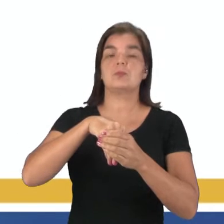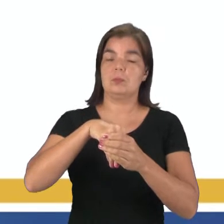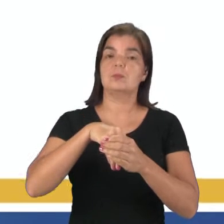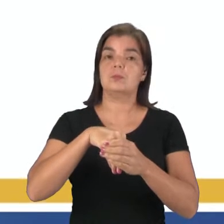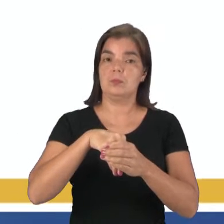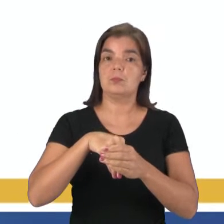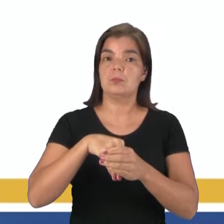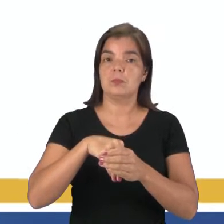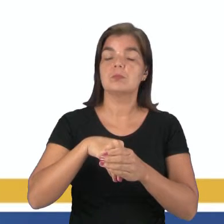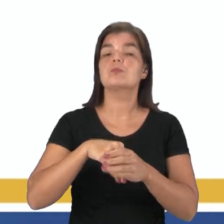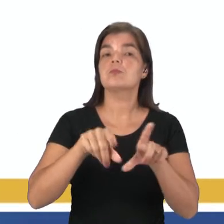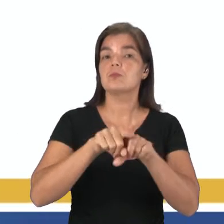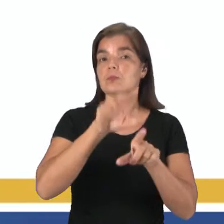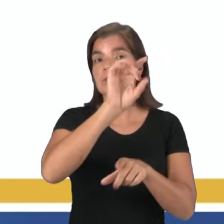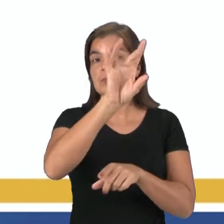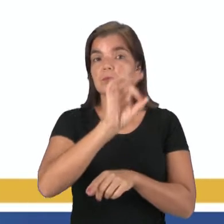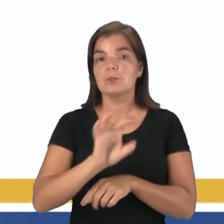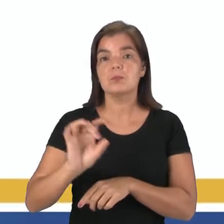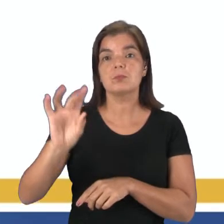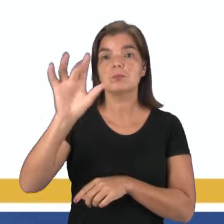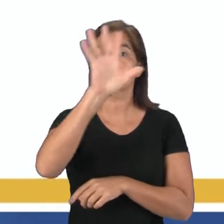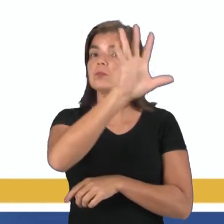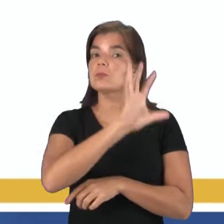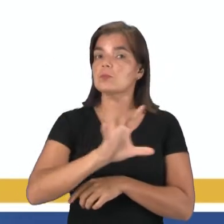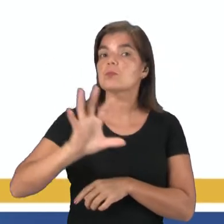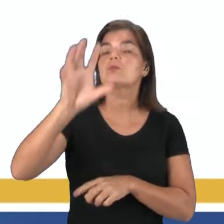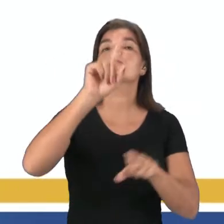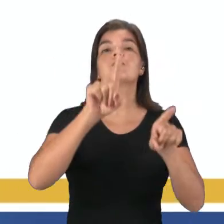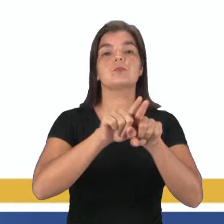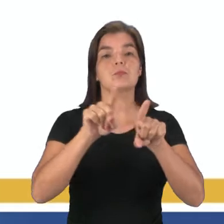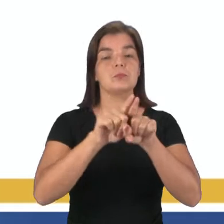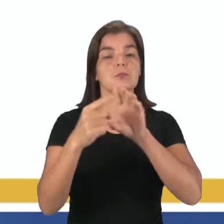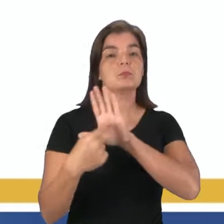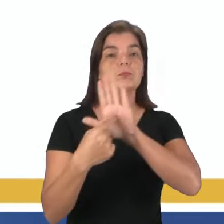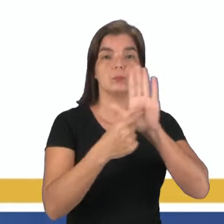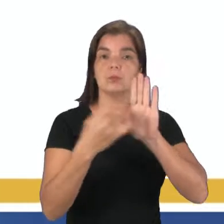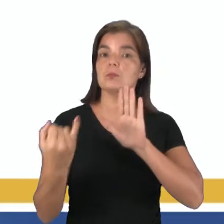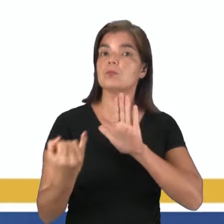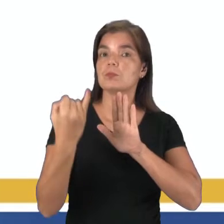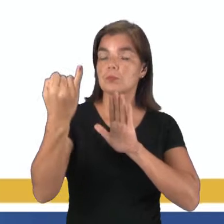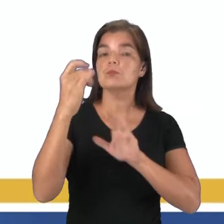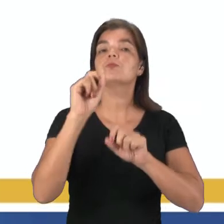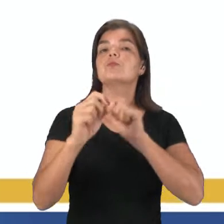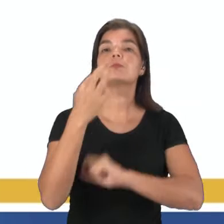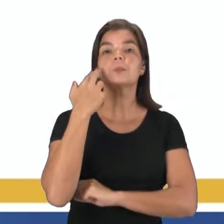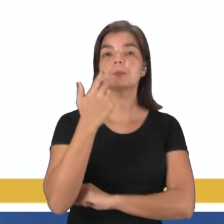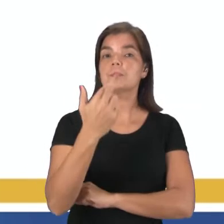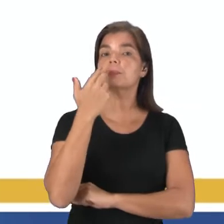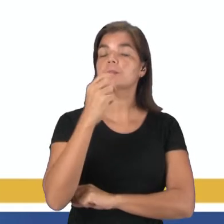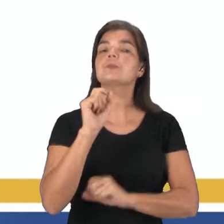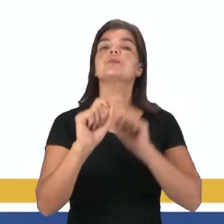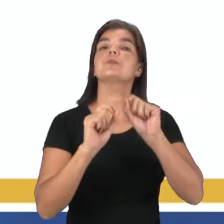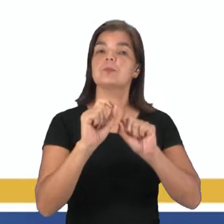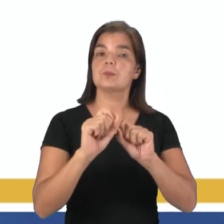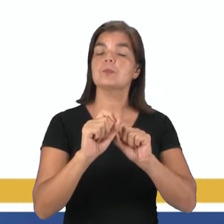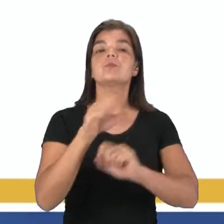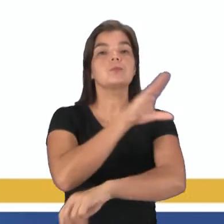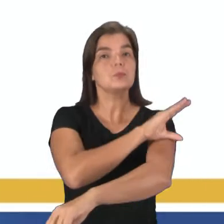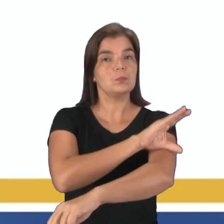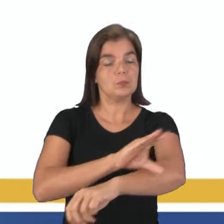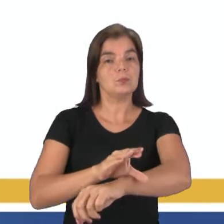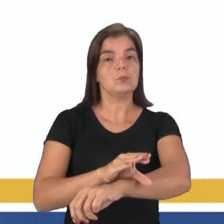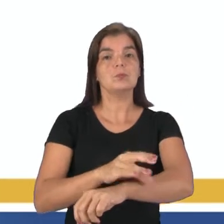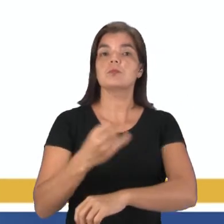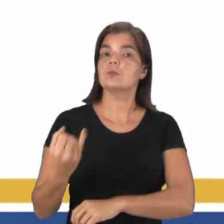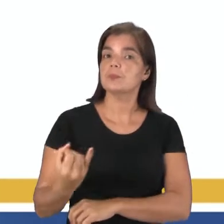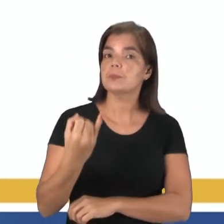estão dentro desse estereótipo de cada região, mas traz um aspecto importante que é o idioma, certo? A língua, que é